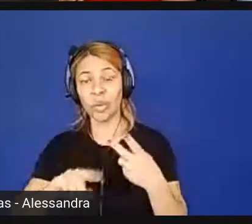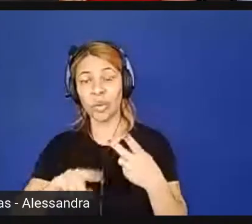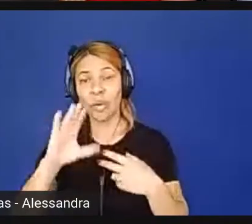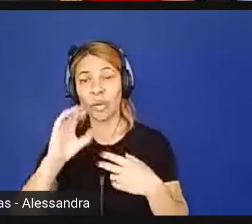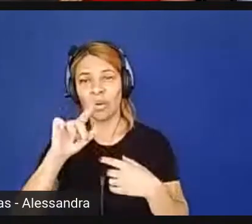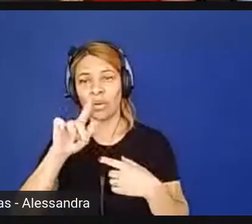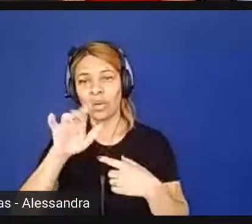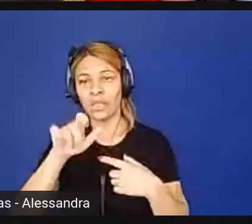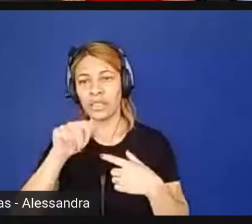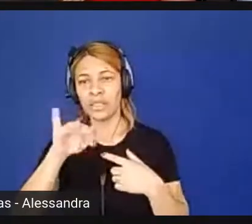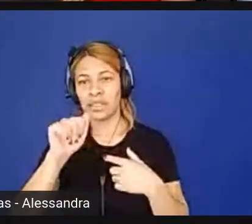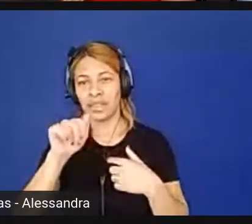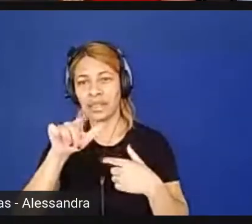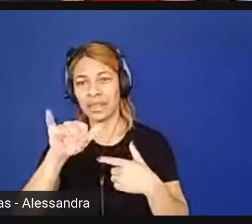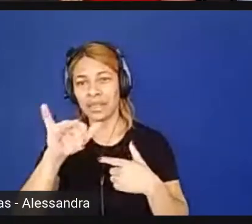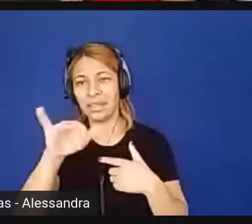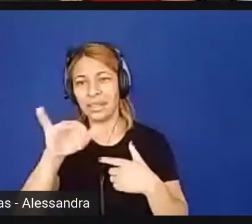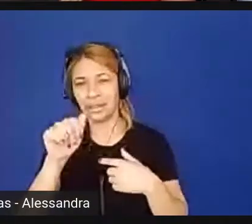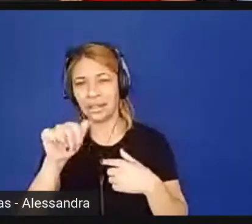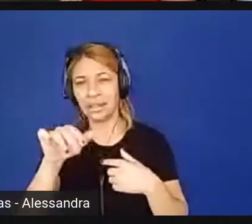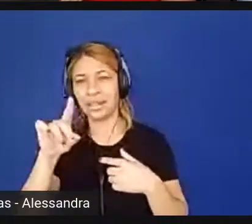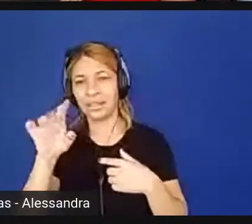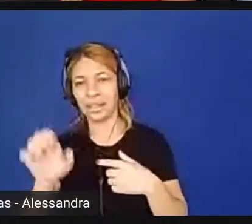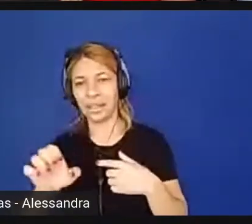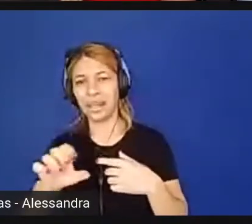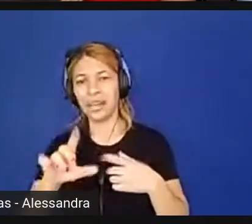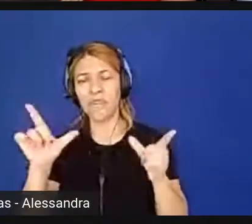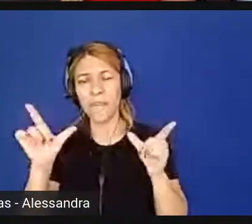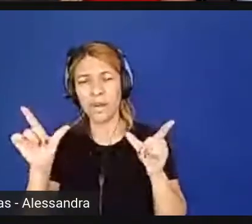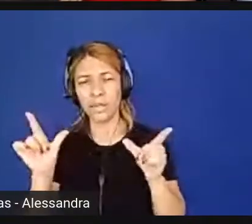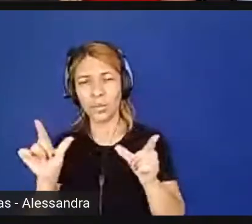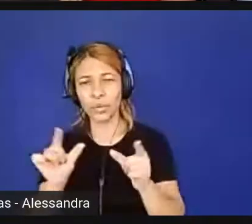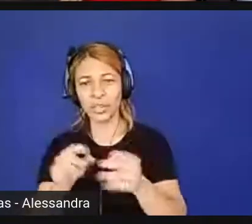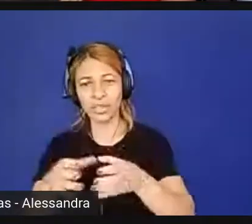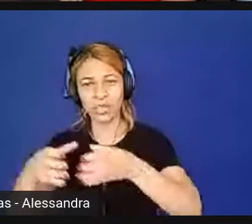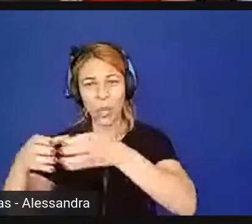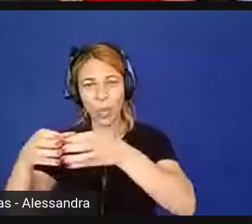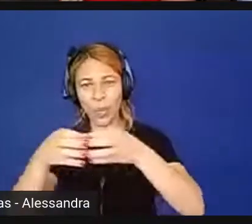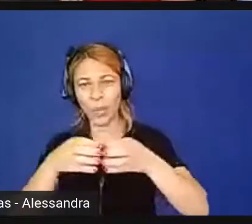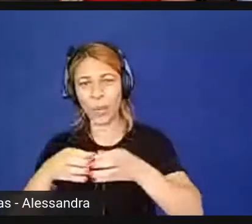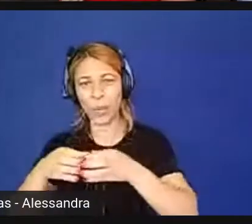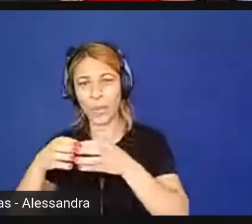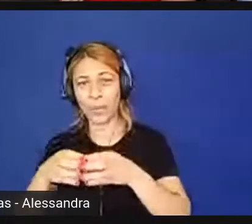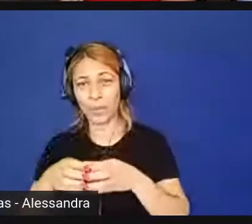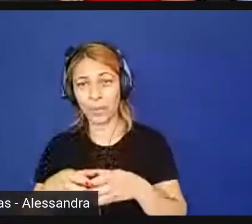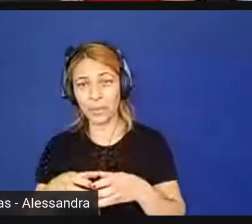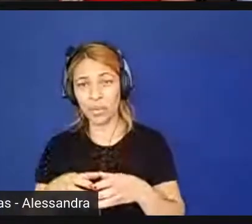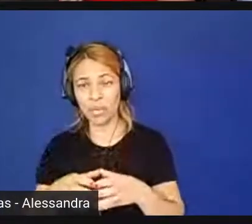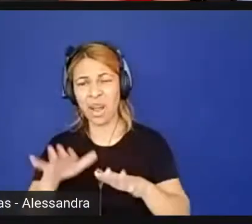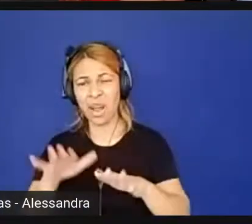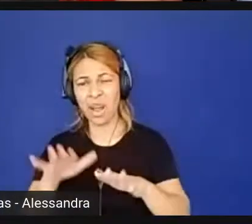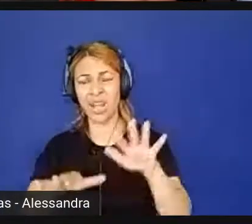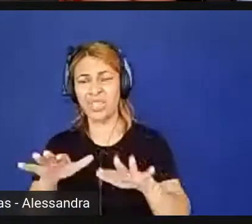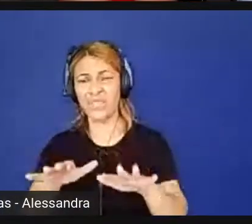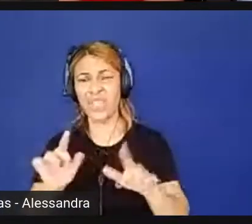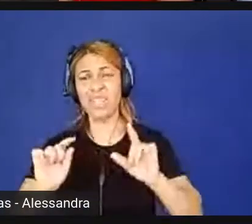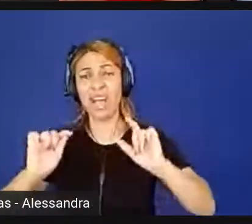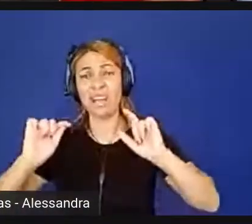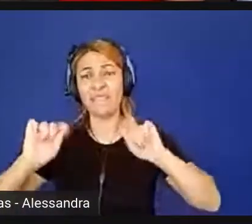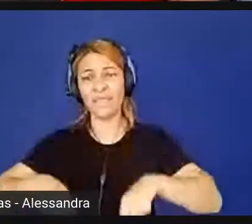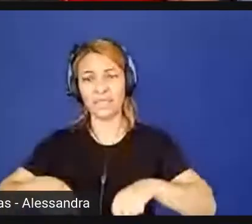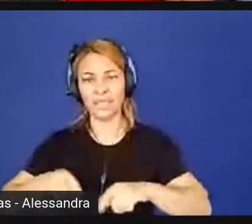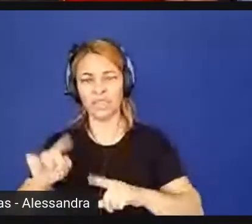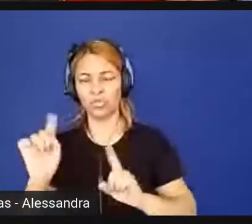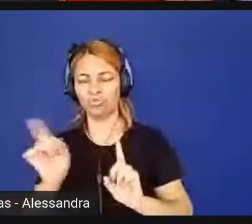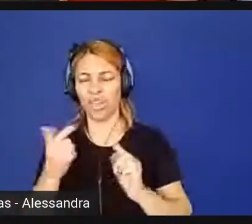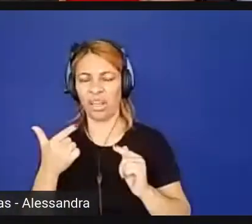tem um discurso muito forte hoje, olha, vamos reduzir colegiado, isso é ineficiente. Realmente tem determinados colegiados que podem ser uma instância